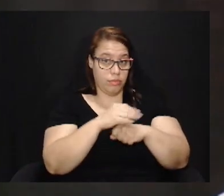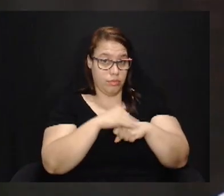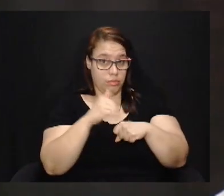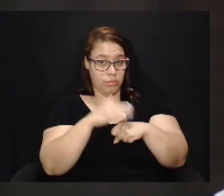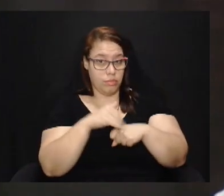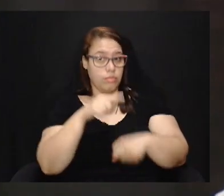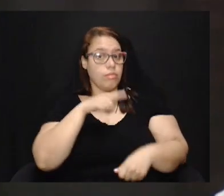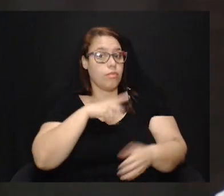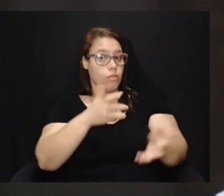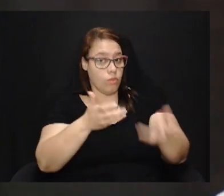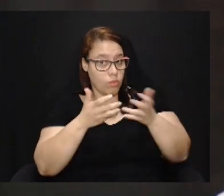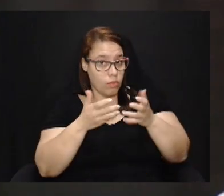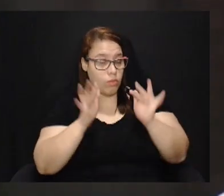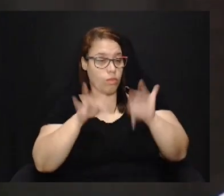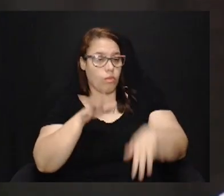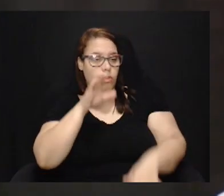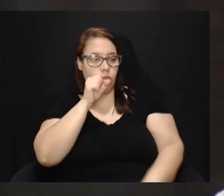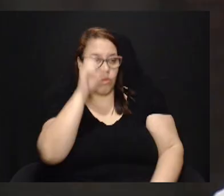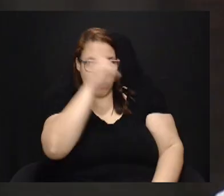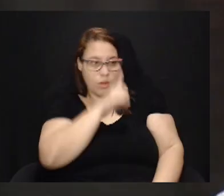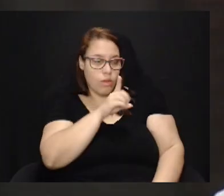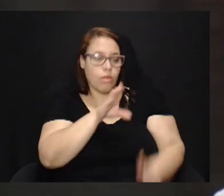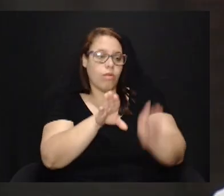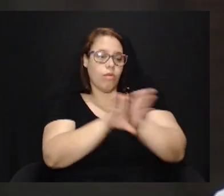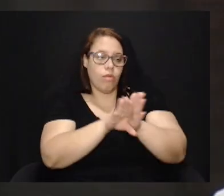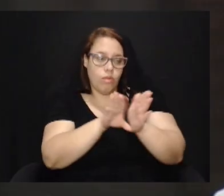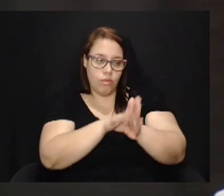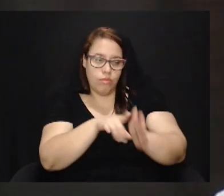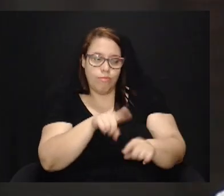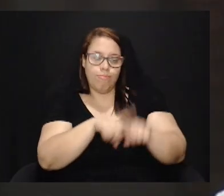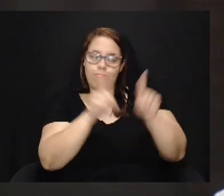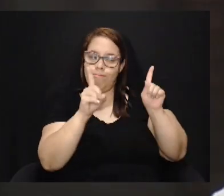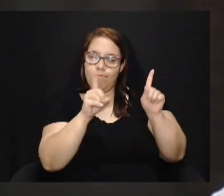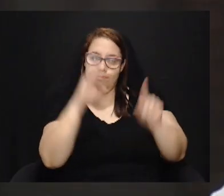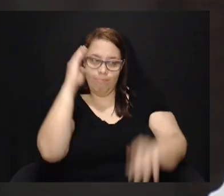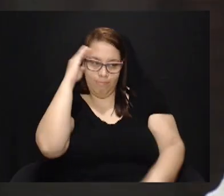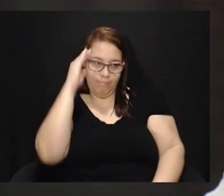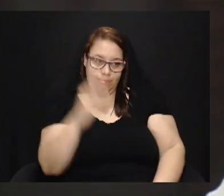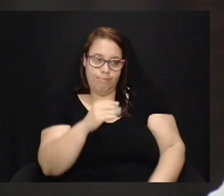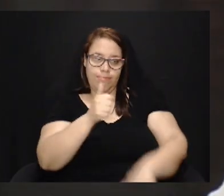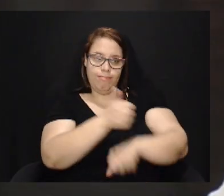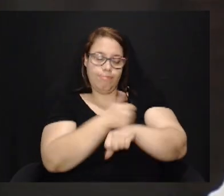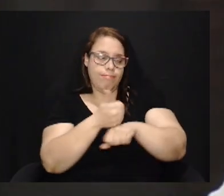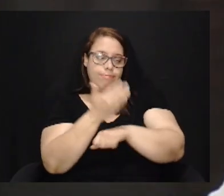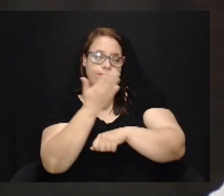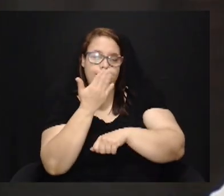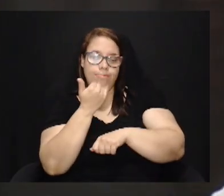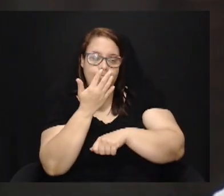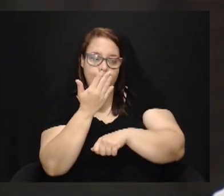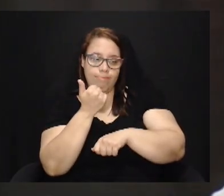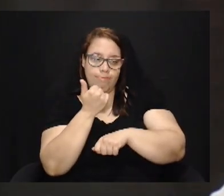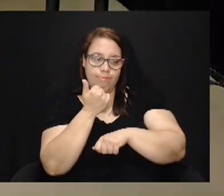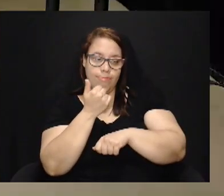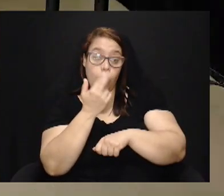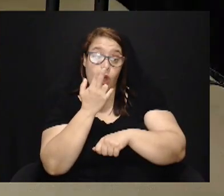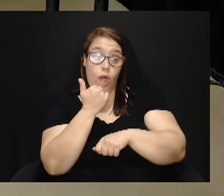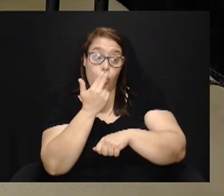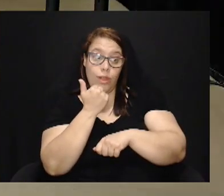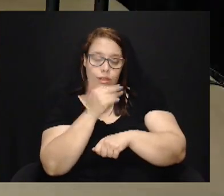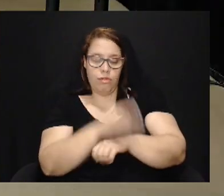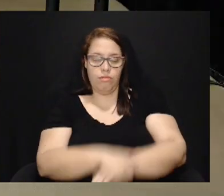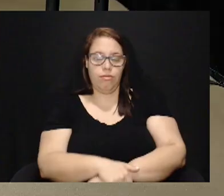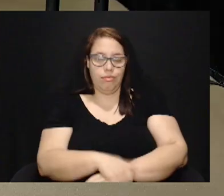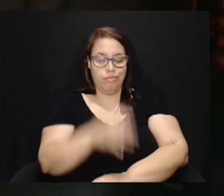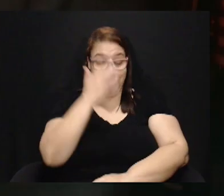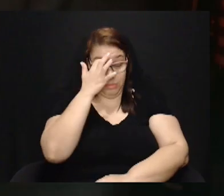querer, o final de semana vai existir, mas a principal função da alimentação tem que ser a nutrição. É isso. Que